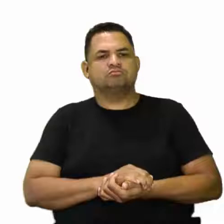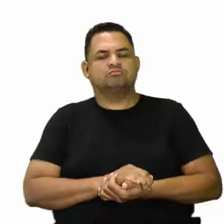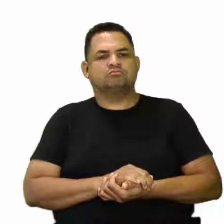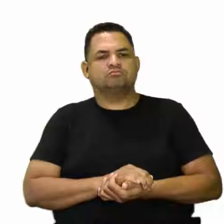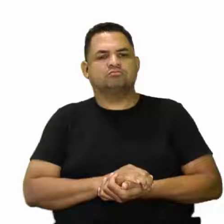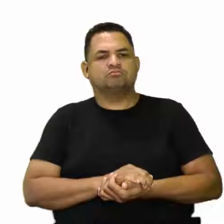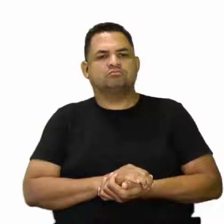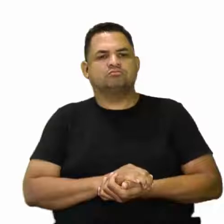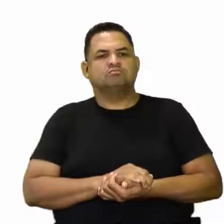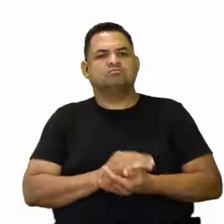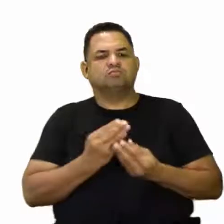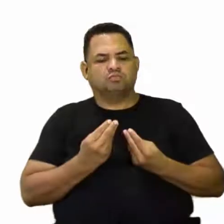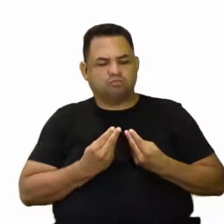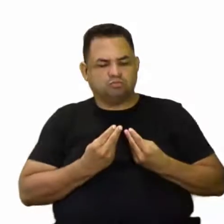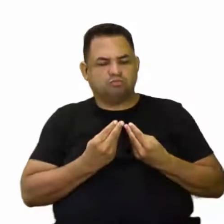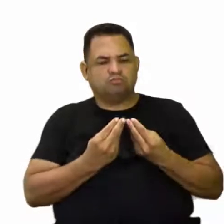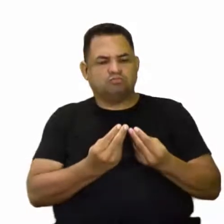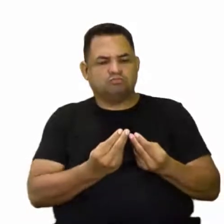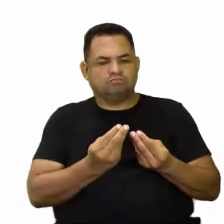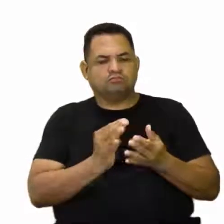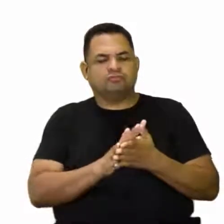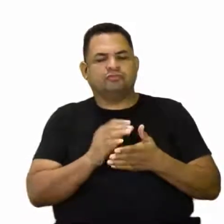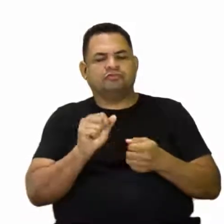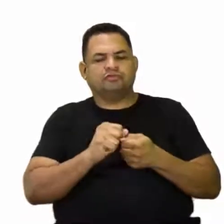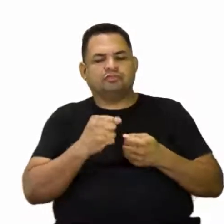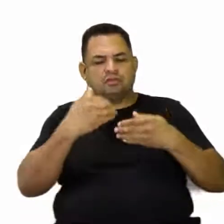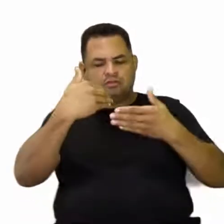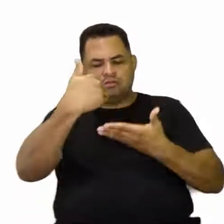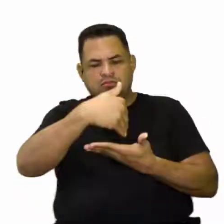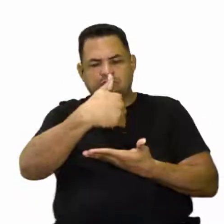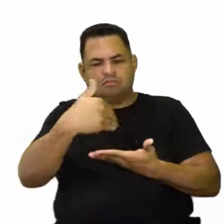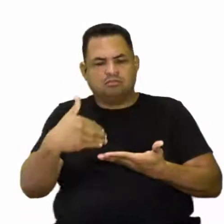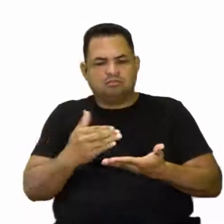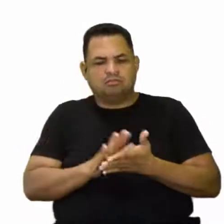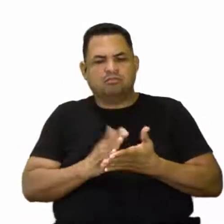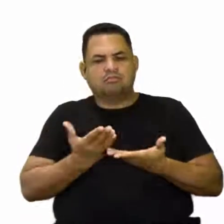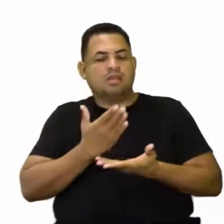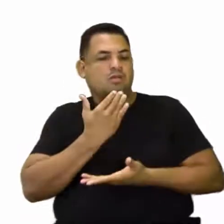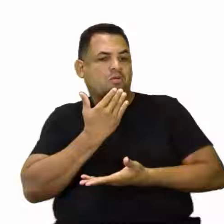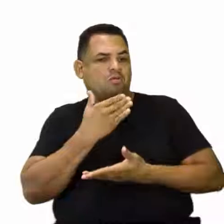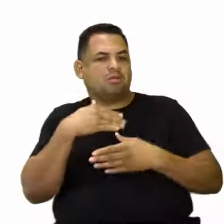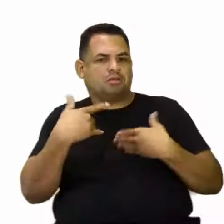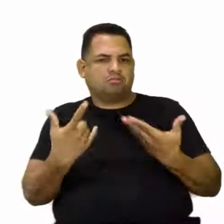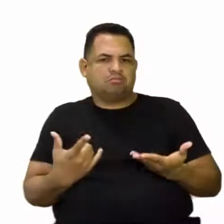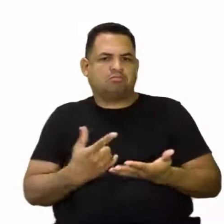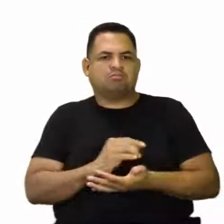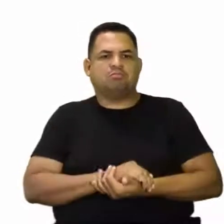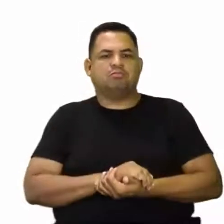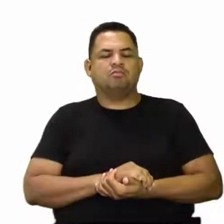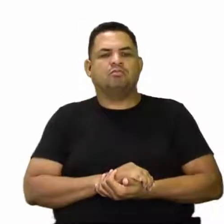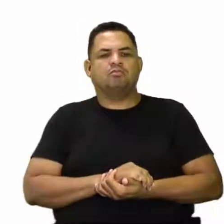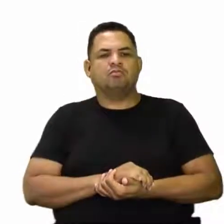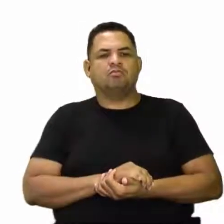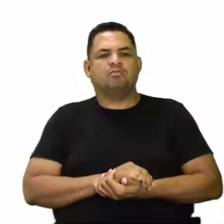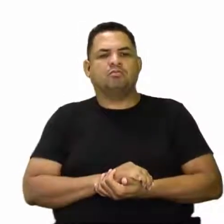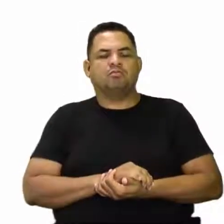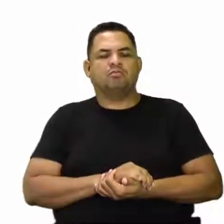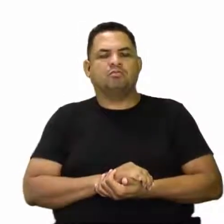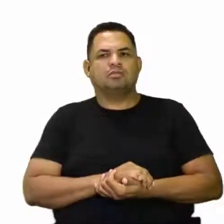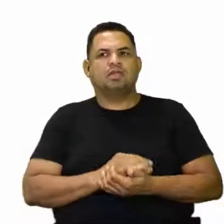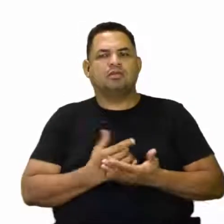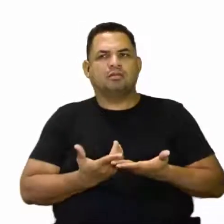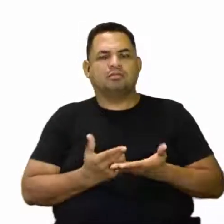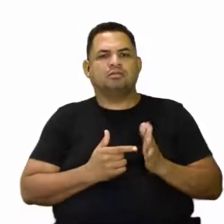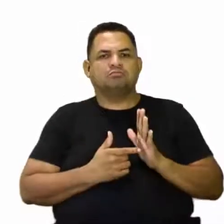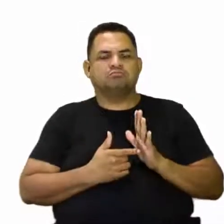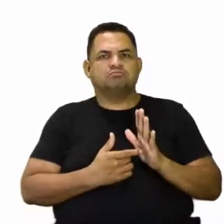postre? Você poderia fazer um bolo para a sobremesa? Para expressar um desejo.